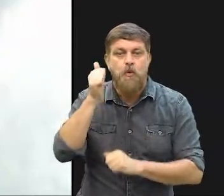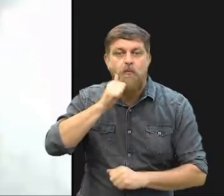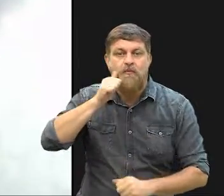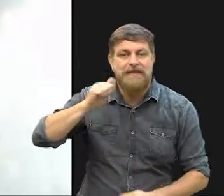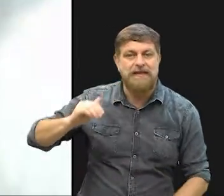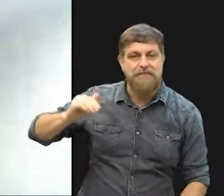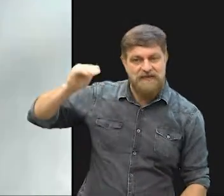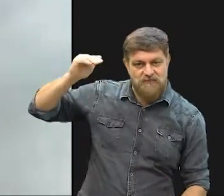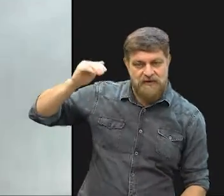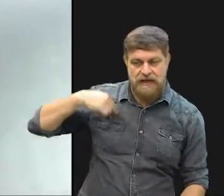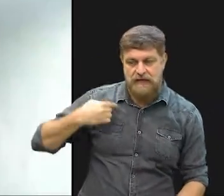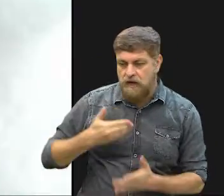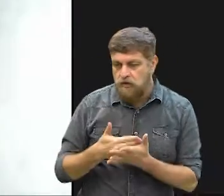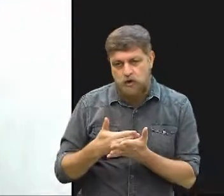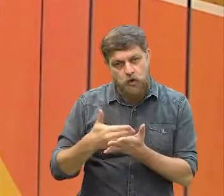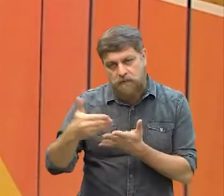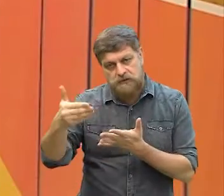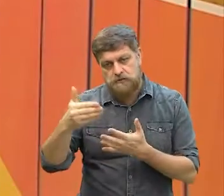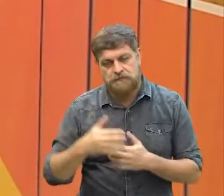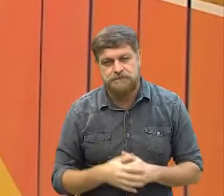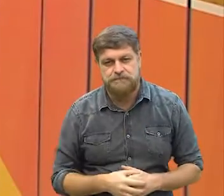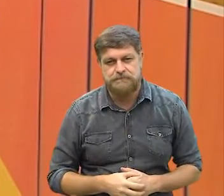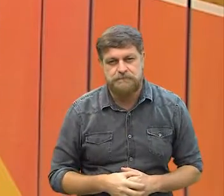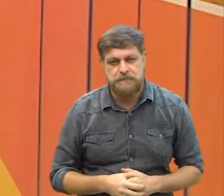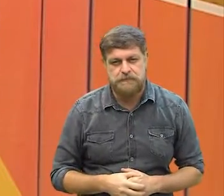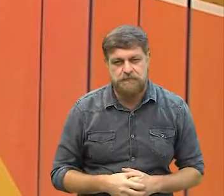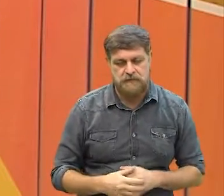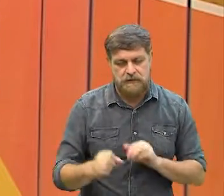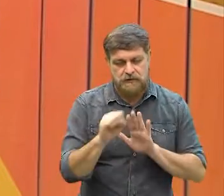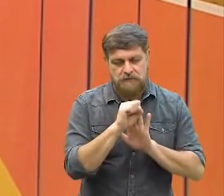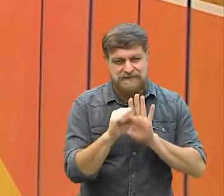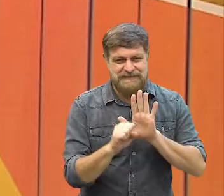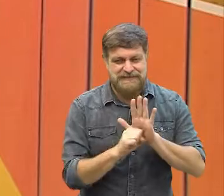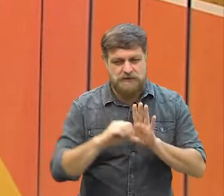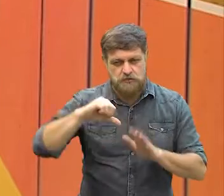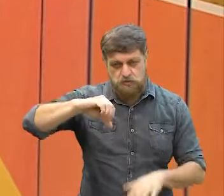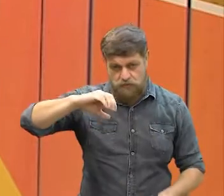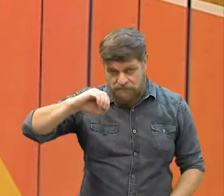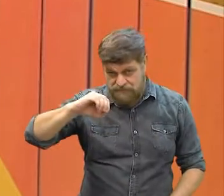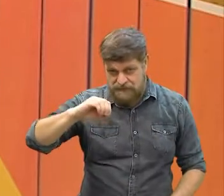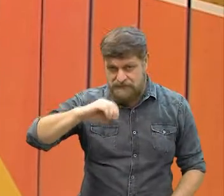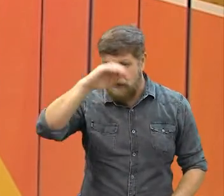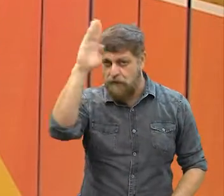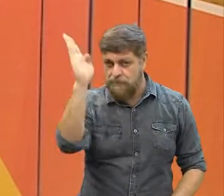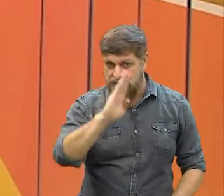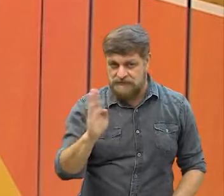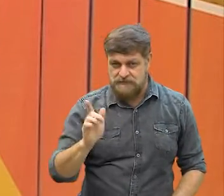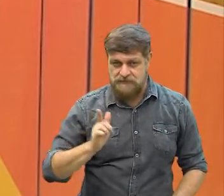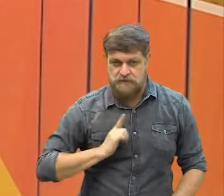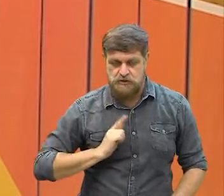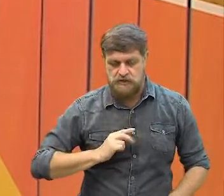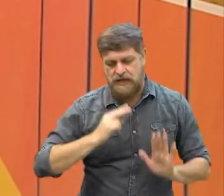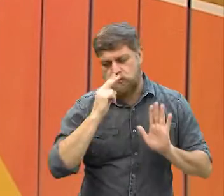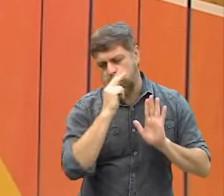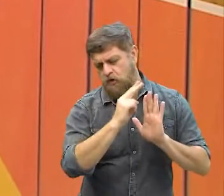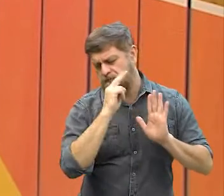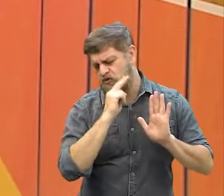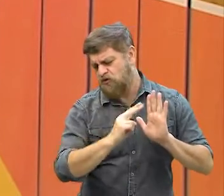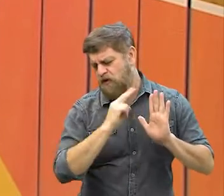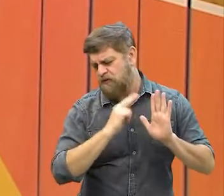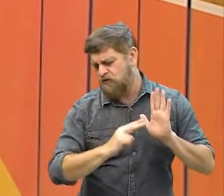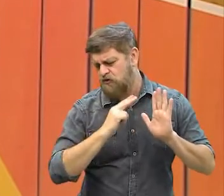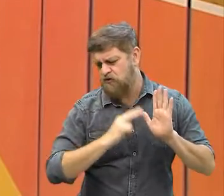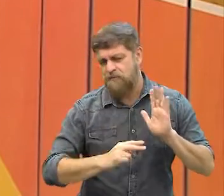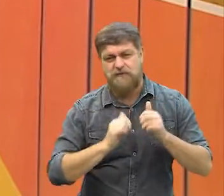e foi onde tudo começou mesmo. E nessa década de 90, o Brasil tinha Cici, Pretinha,